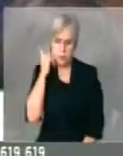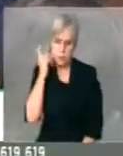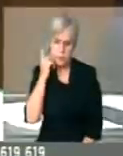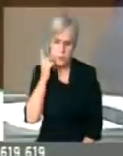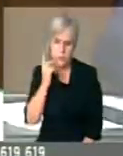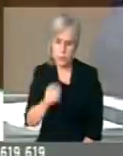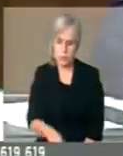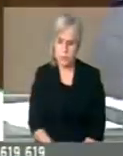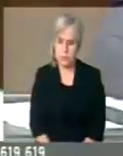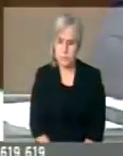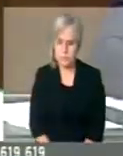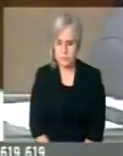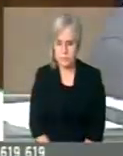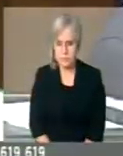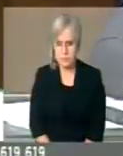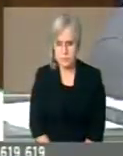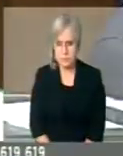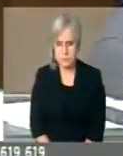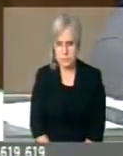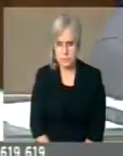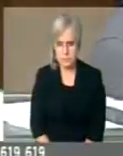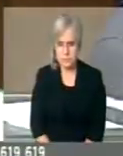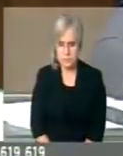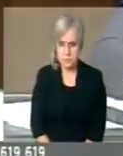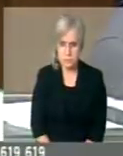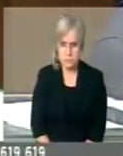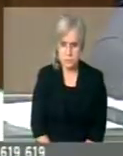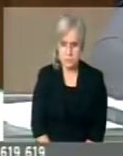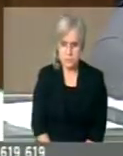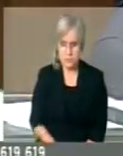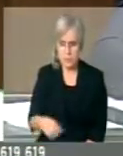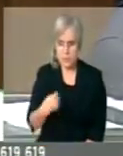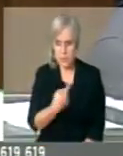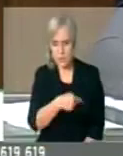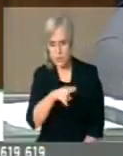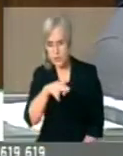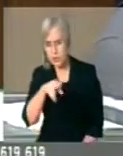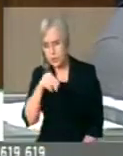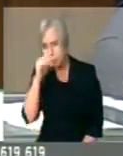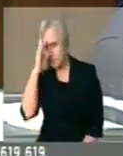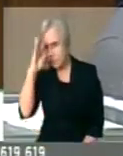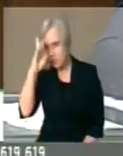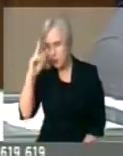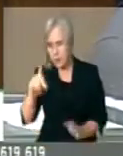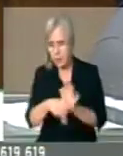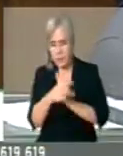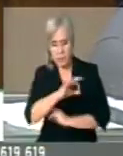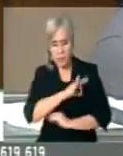segurança, só que a gente nunca imagina que é a própria polícia que invade o outro poder. Fica um...